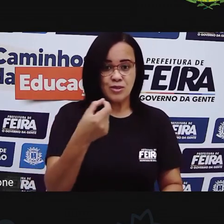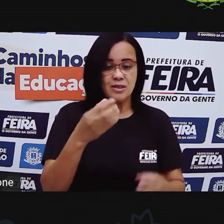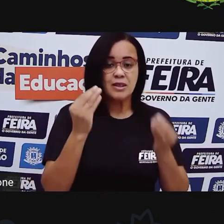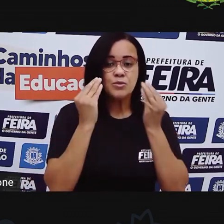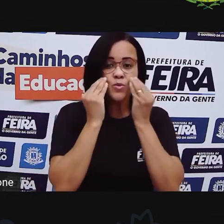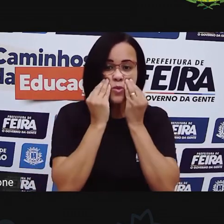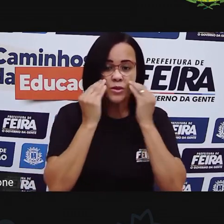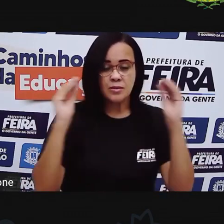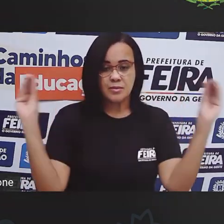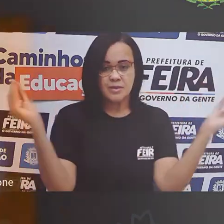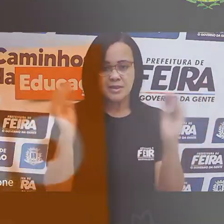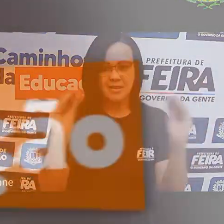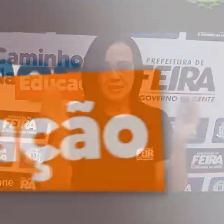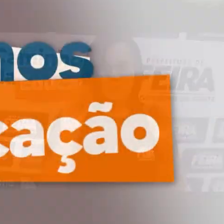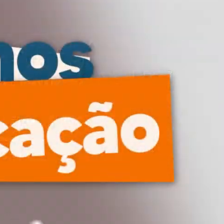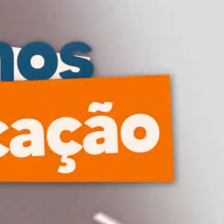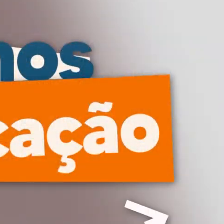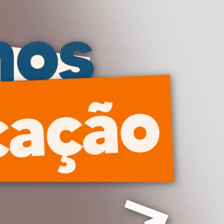Tchau, tchau.